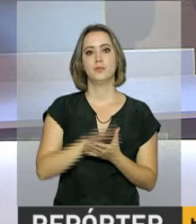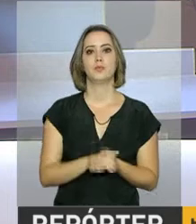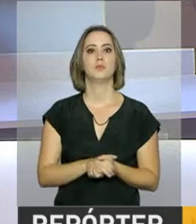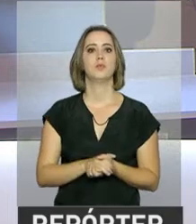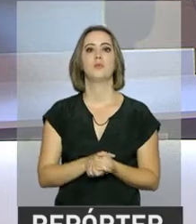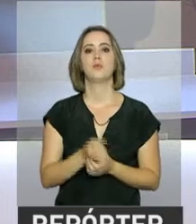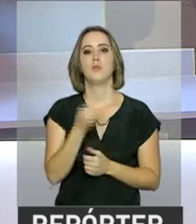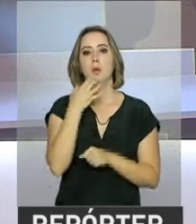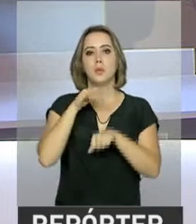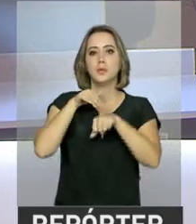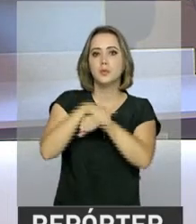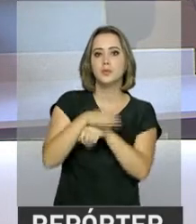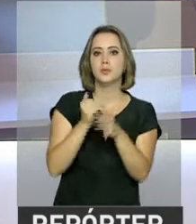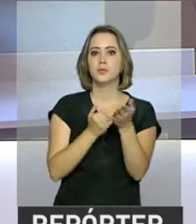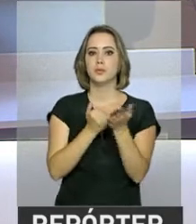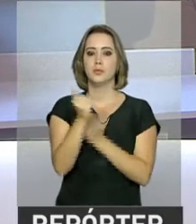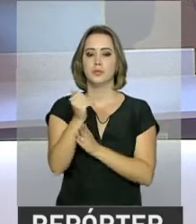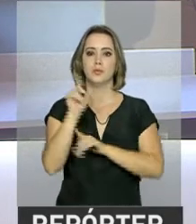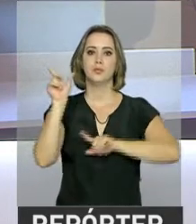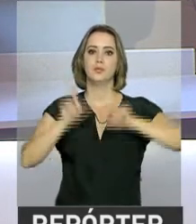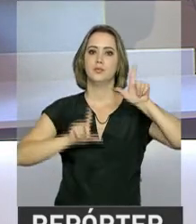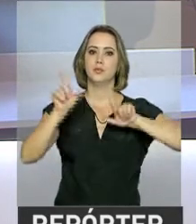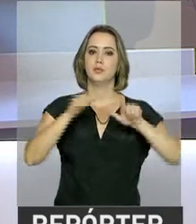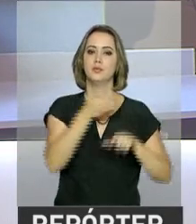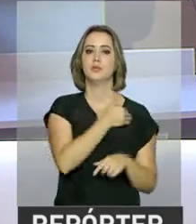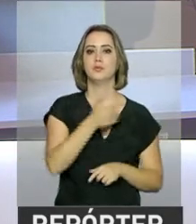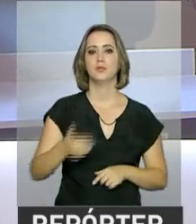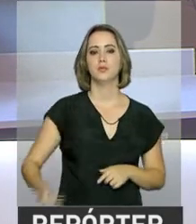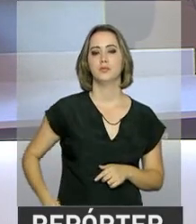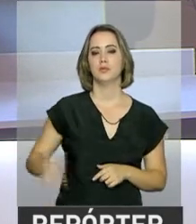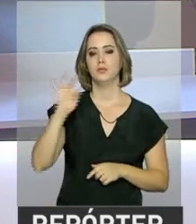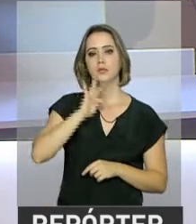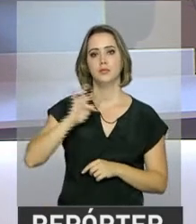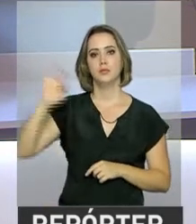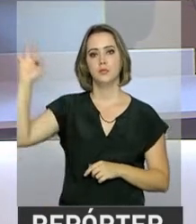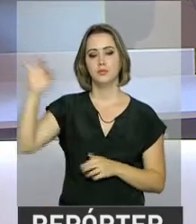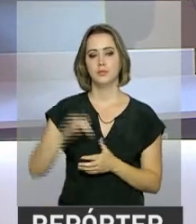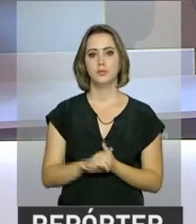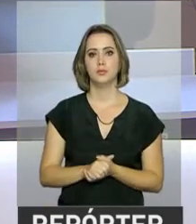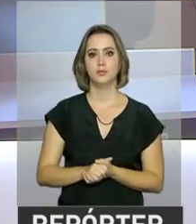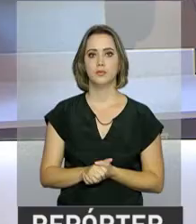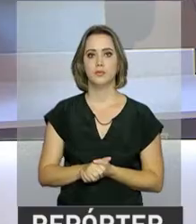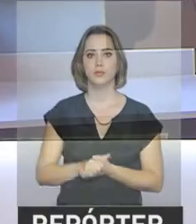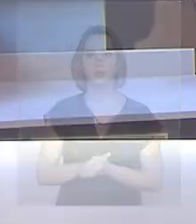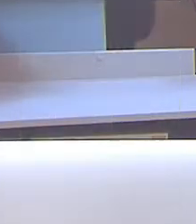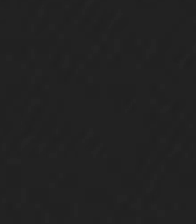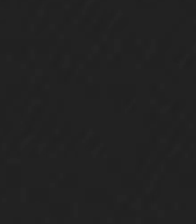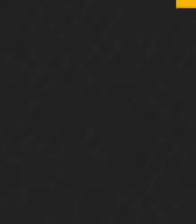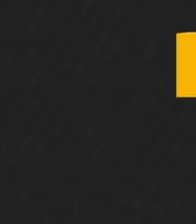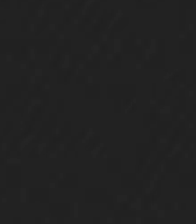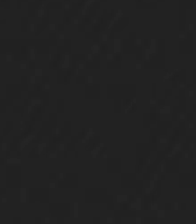NBR. Uma boa noite para você. Continue com a gente na NBR, a TV do Governo Federal.